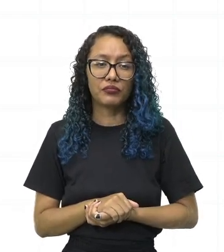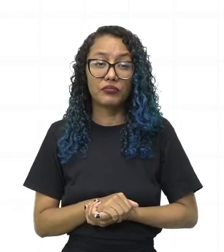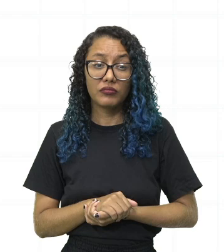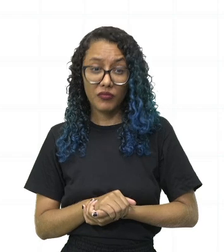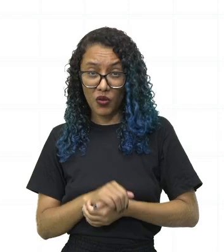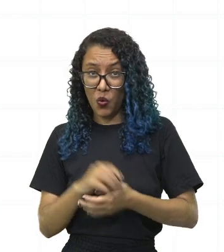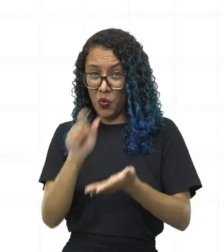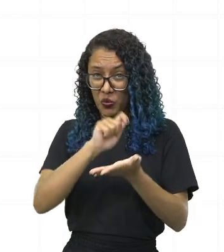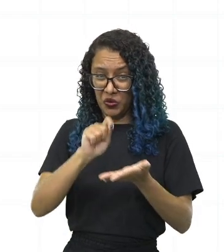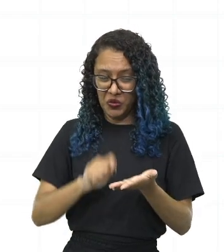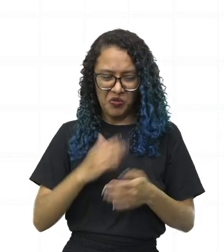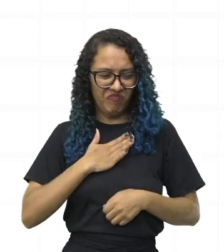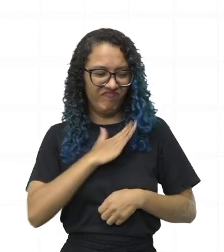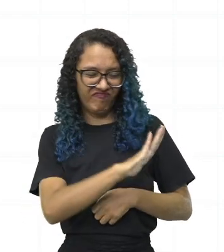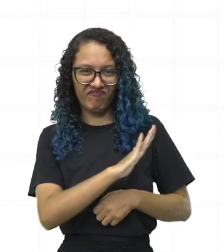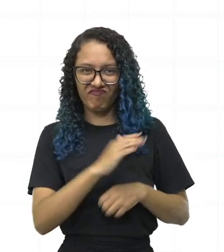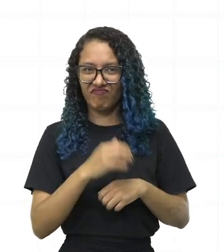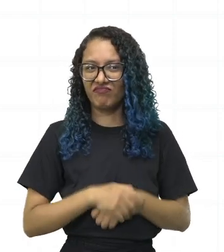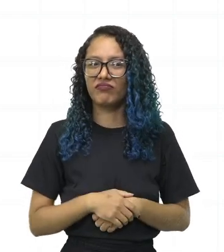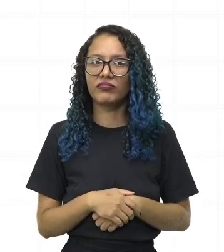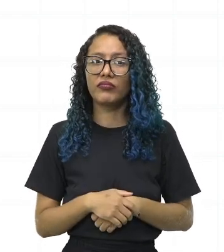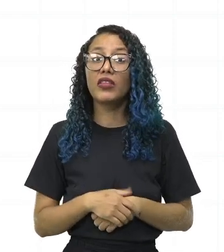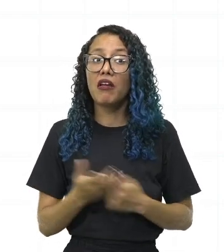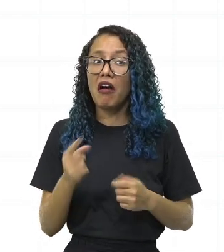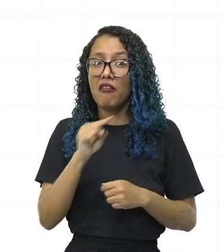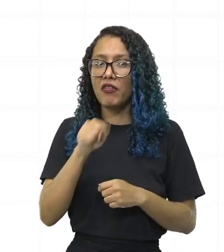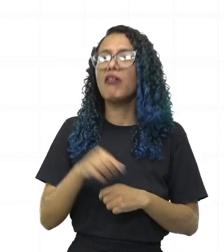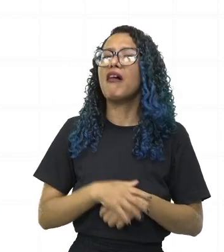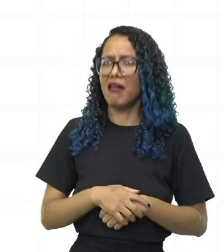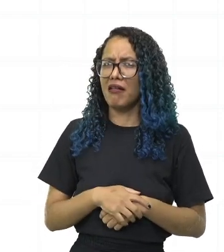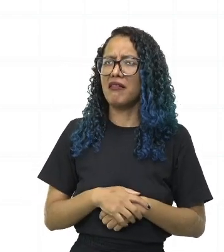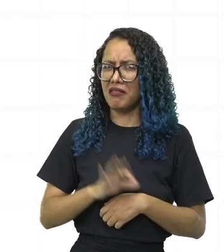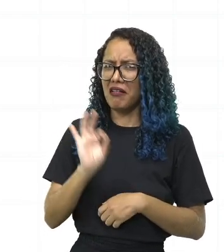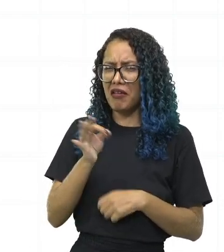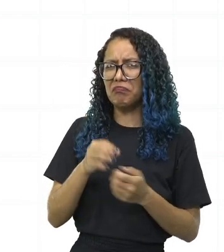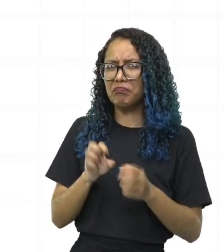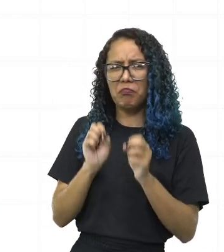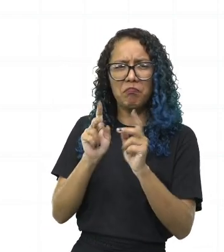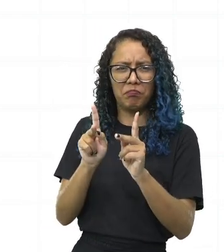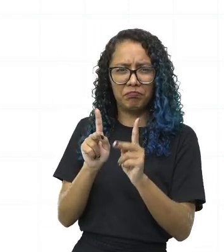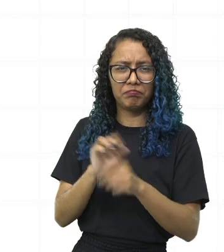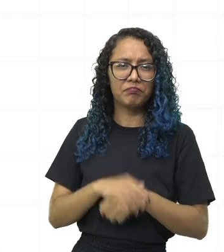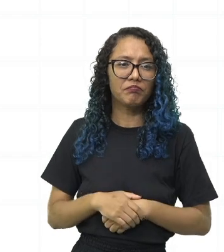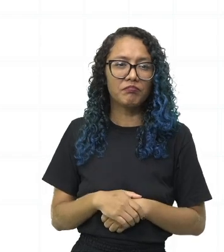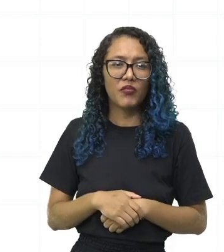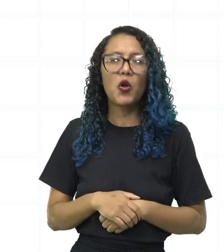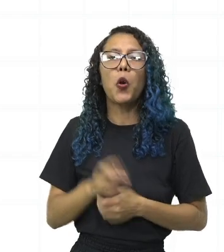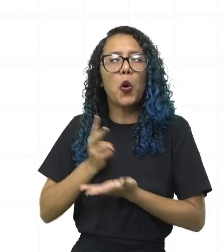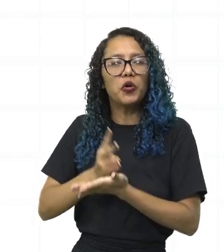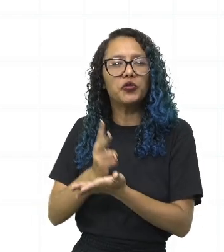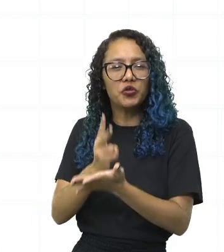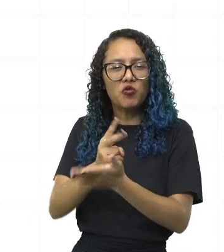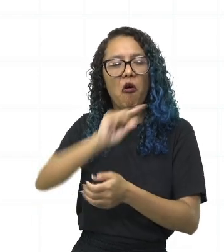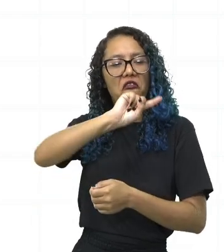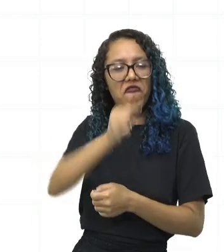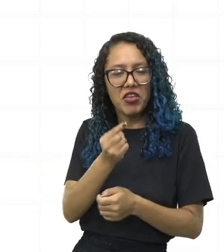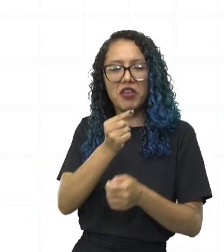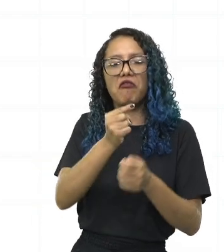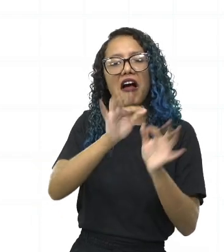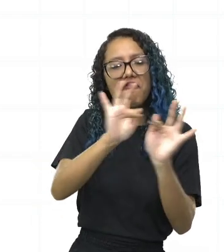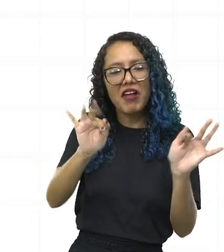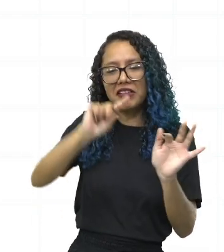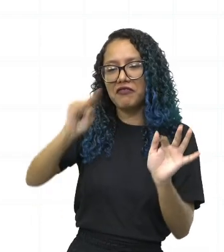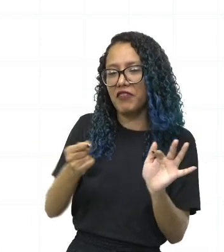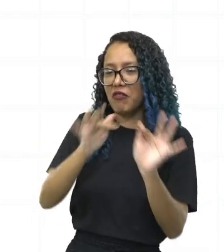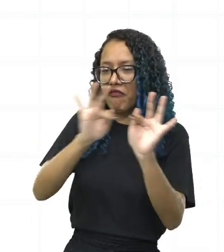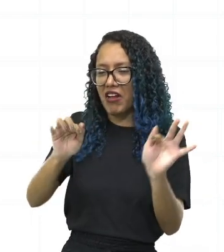escritor te atura. A vírgula, atrevida, optou pela pirraça. Toda hora requebra de graça em qualquer frase